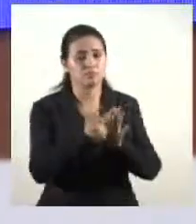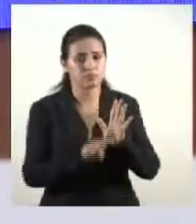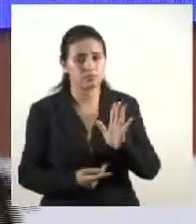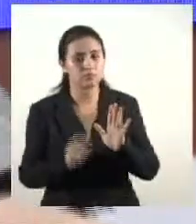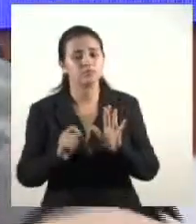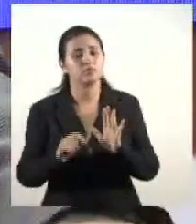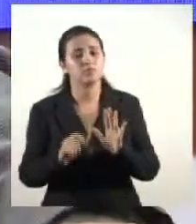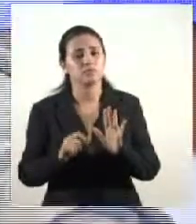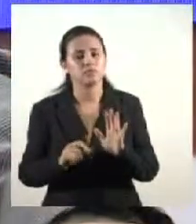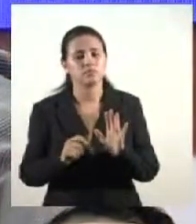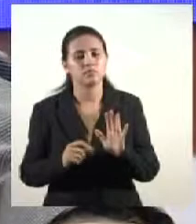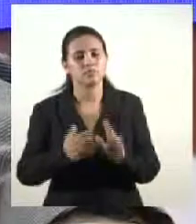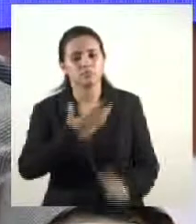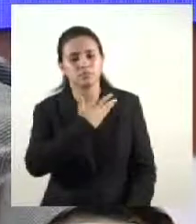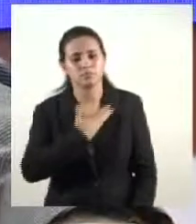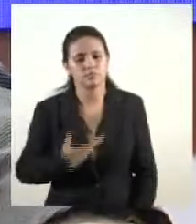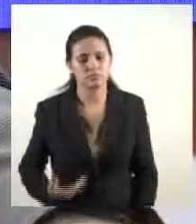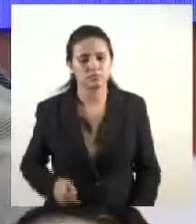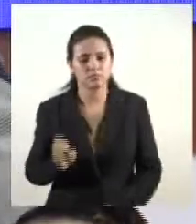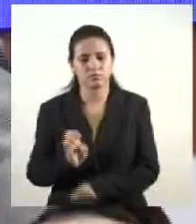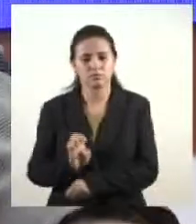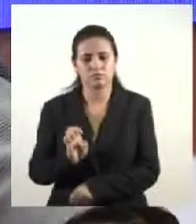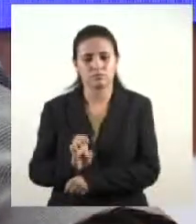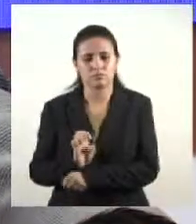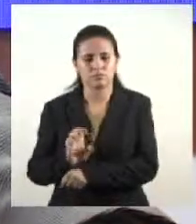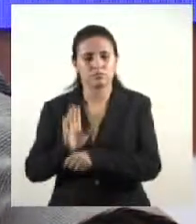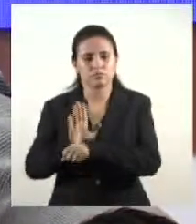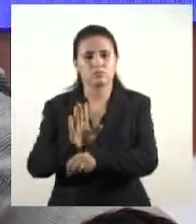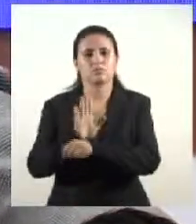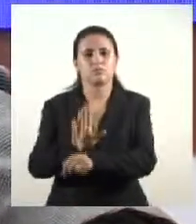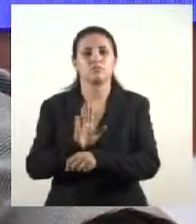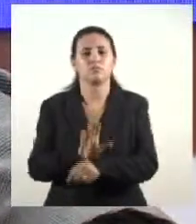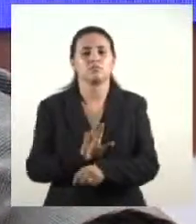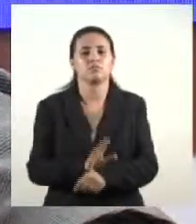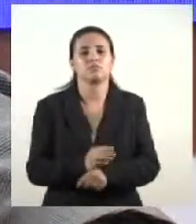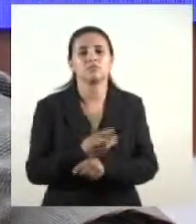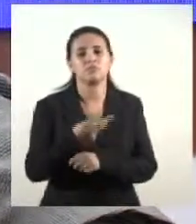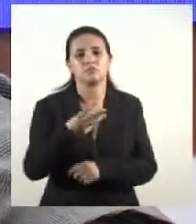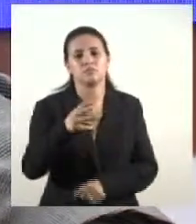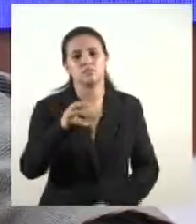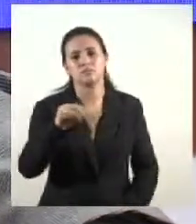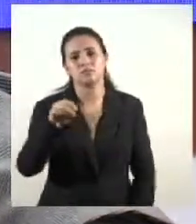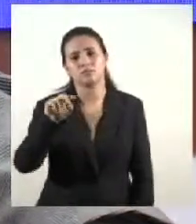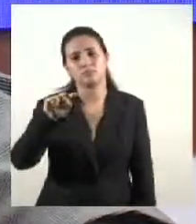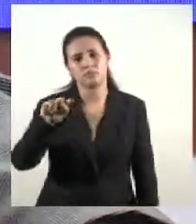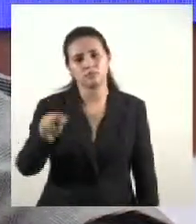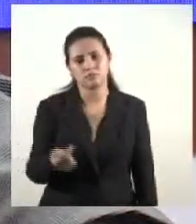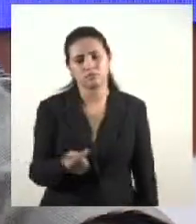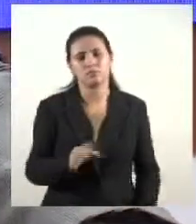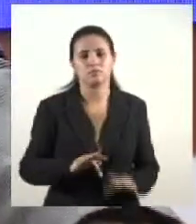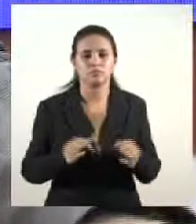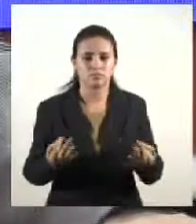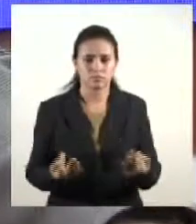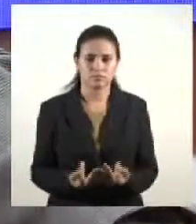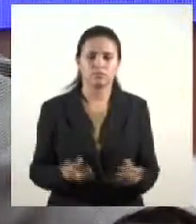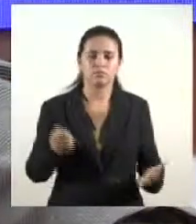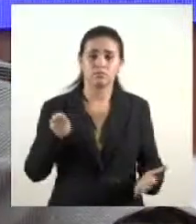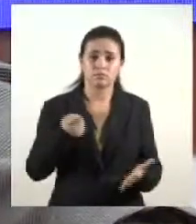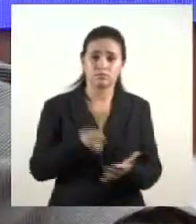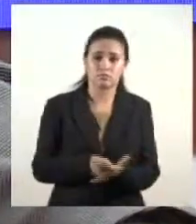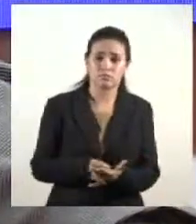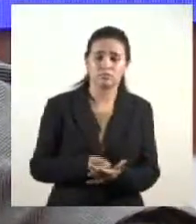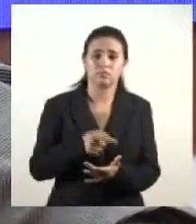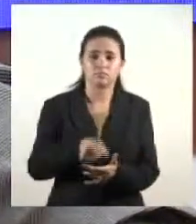governo do Estado assistia cerca de 30 mil famílias custeando a sua conta